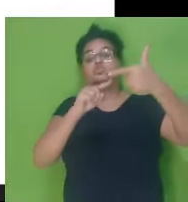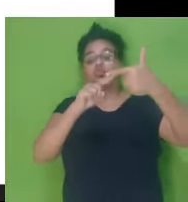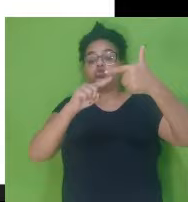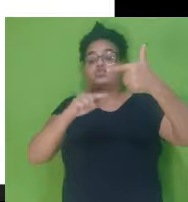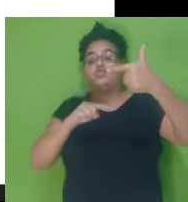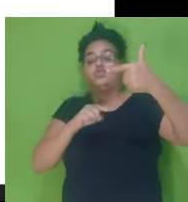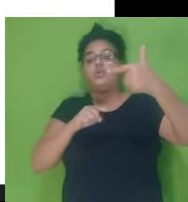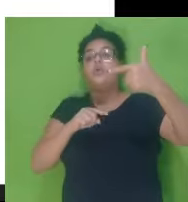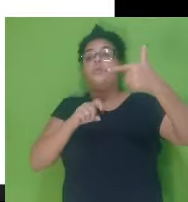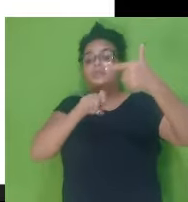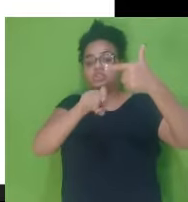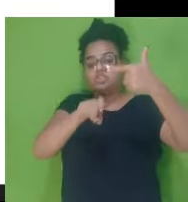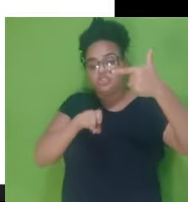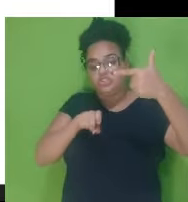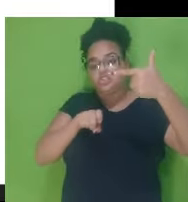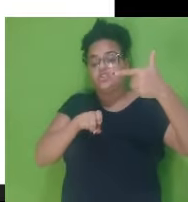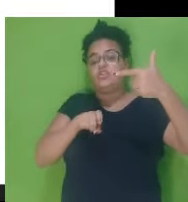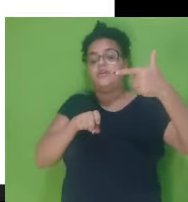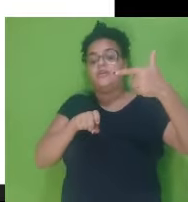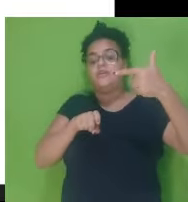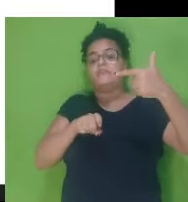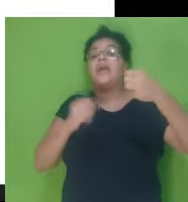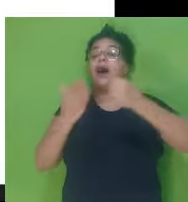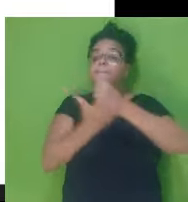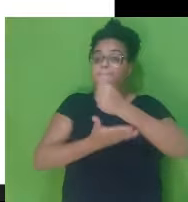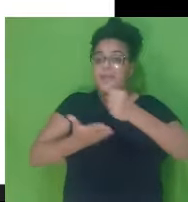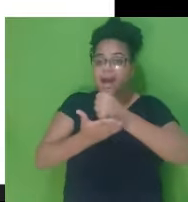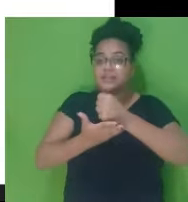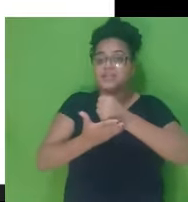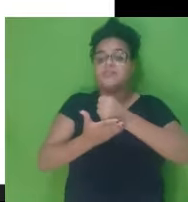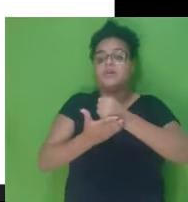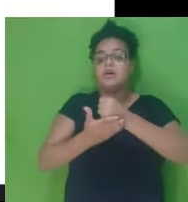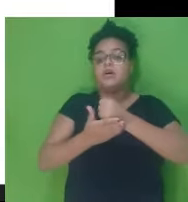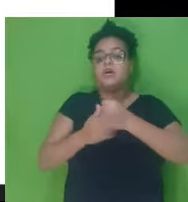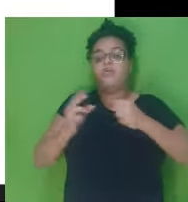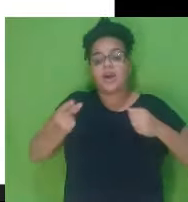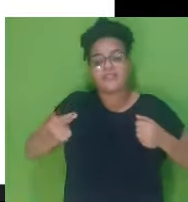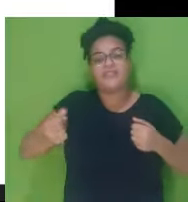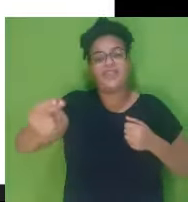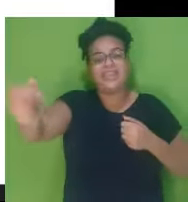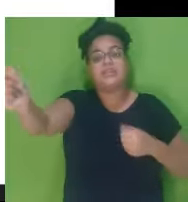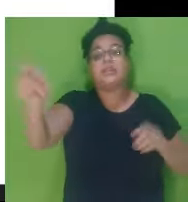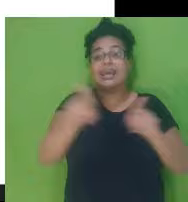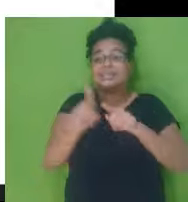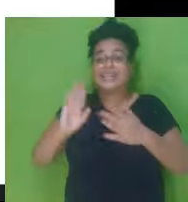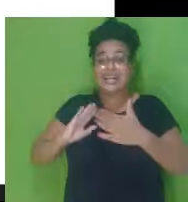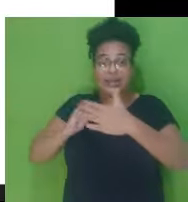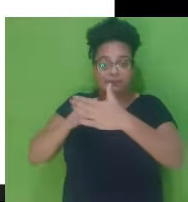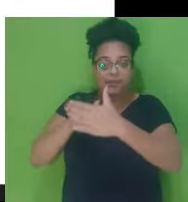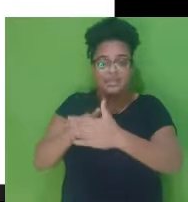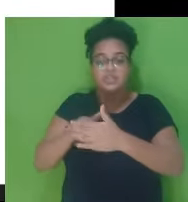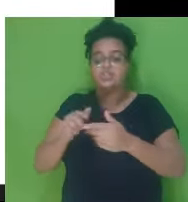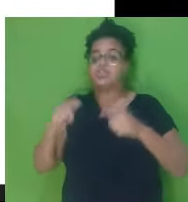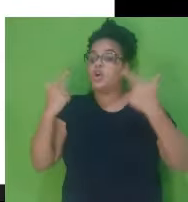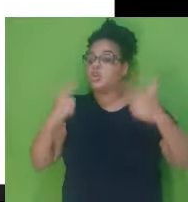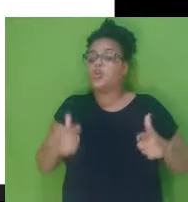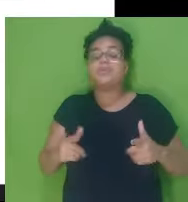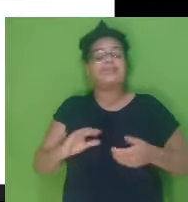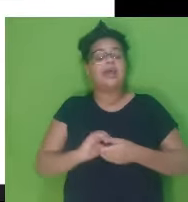e aí aqui a base vai para 1, e o expoente vai para infinito. Então, esse limite ele